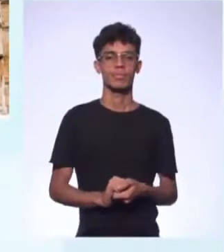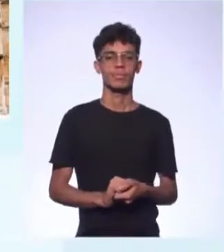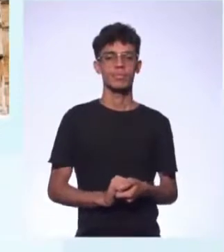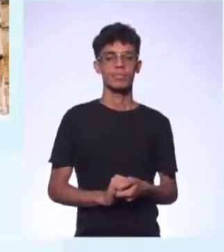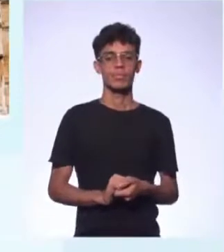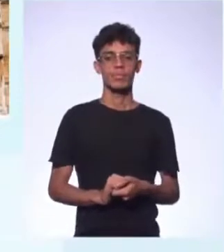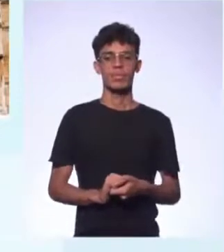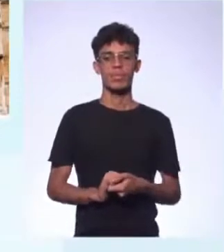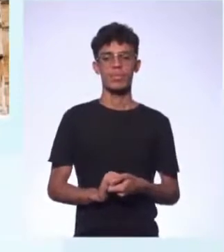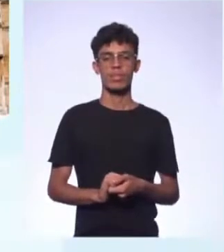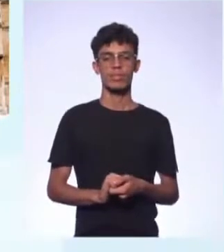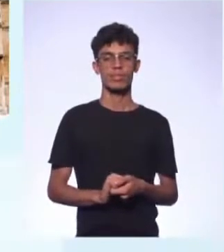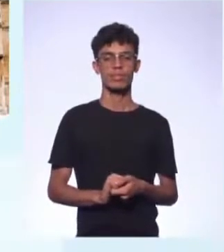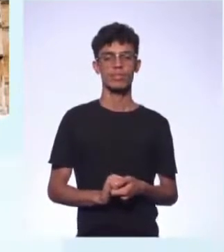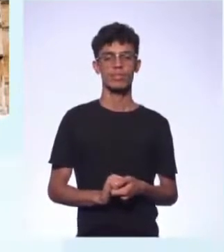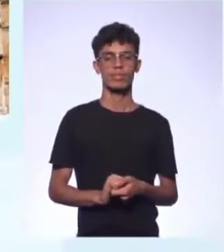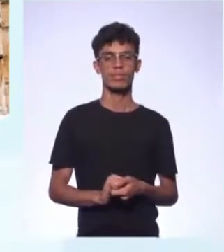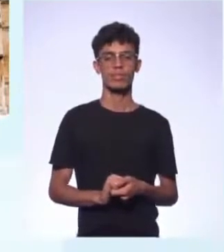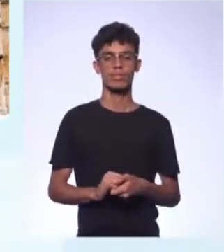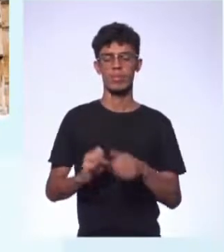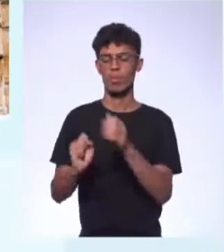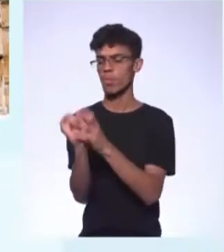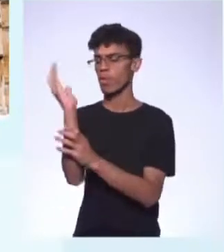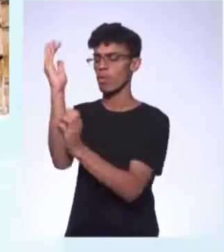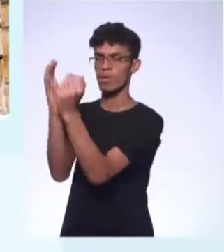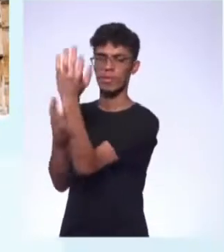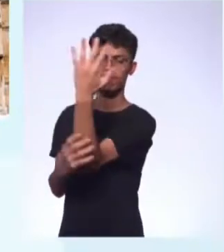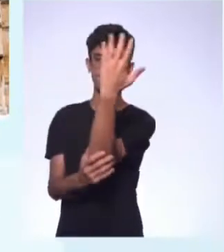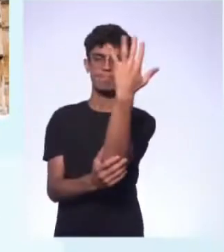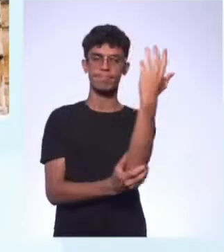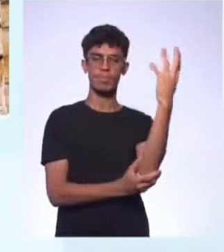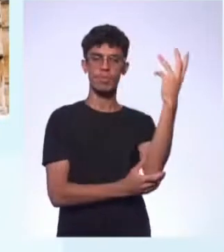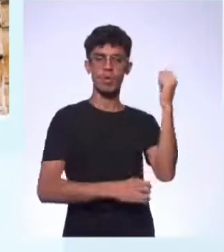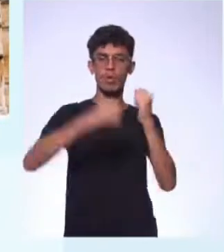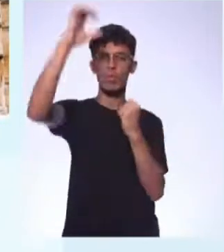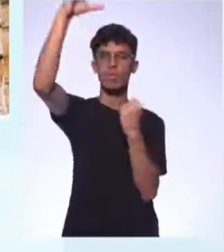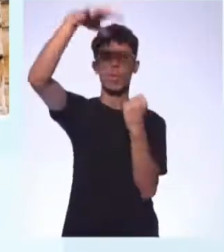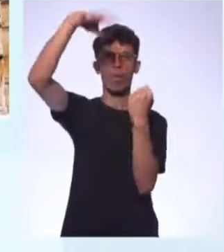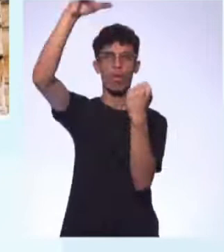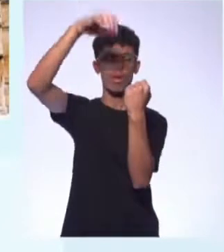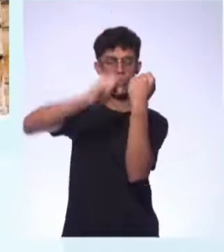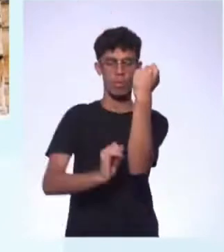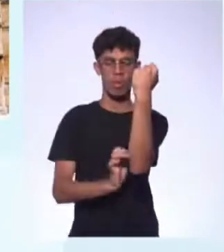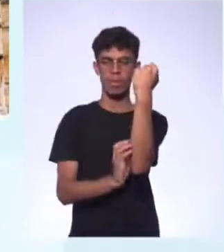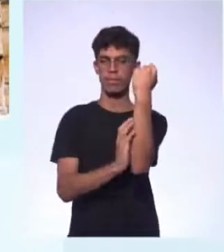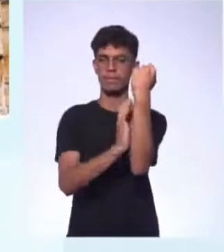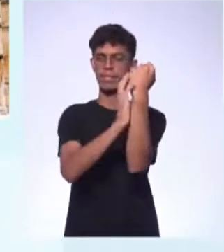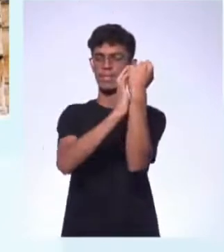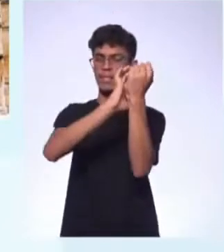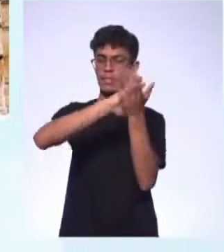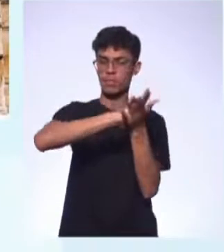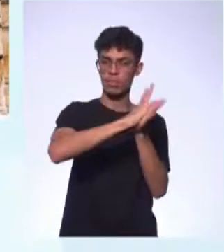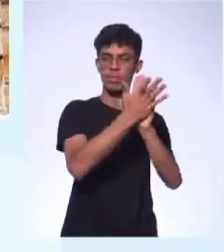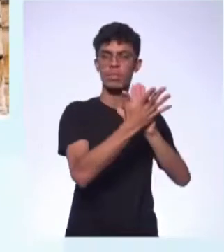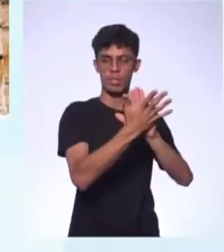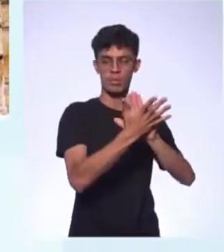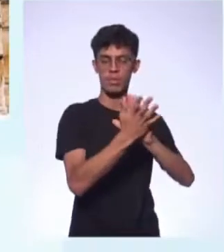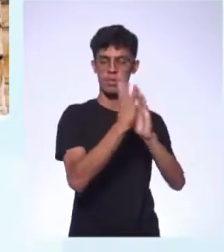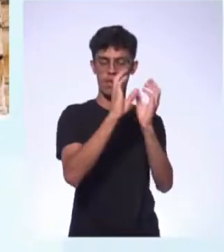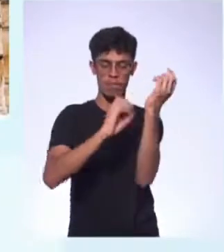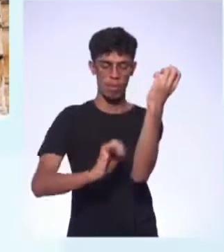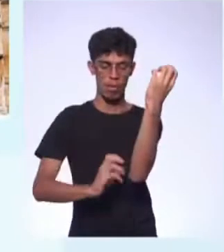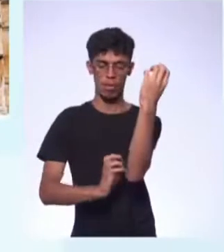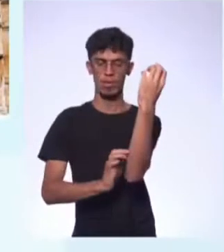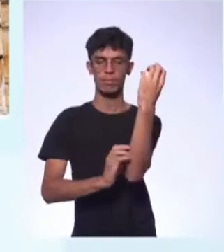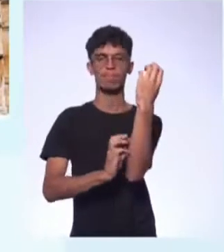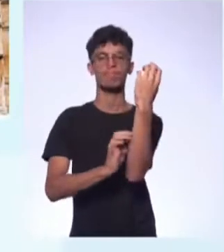a destruição das matas, das plantações, por conta que esse ácido ele vai corroendo,